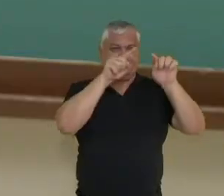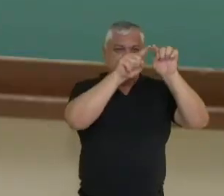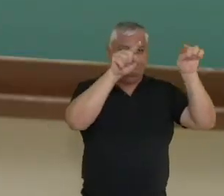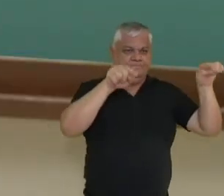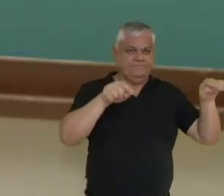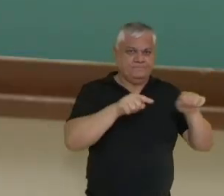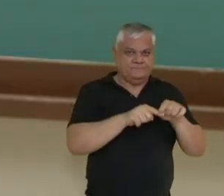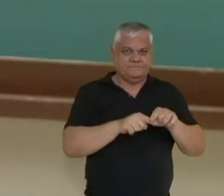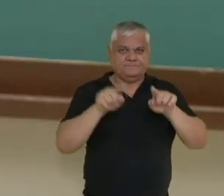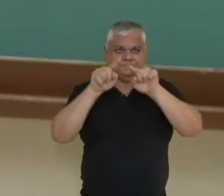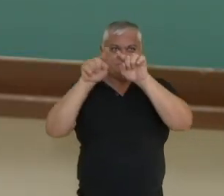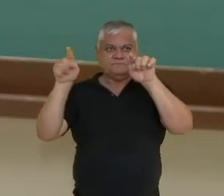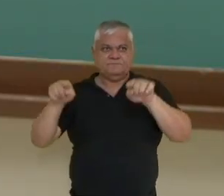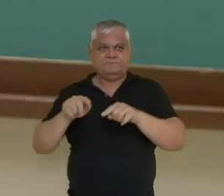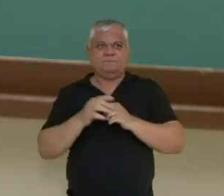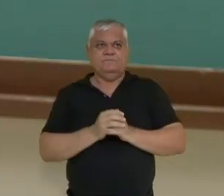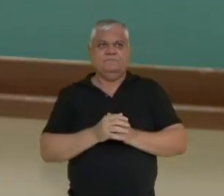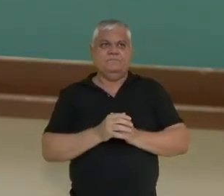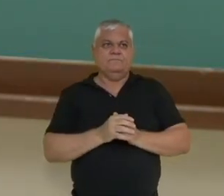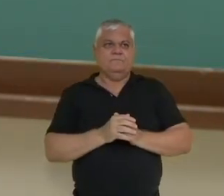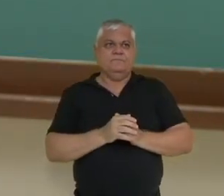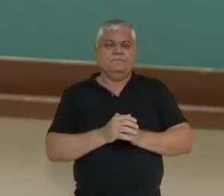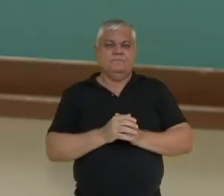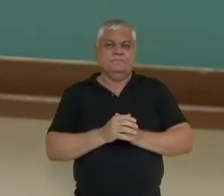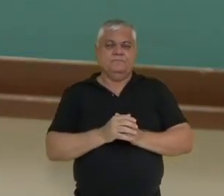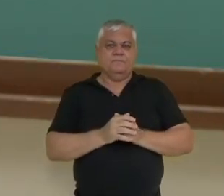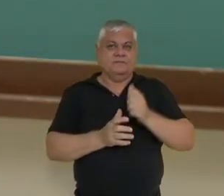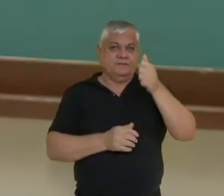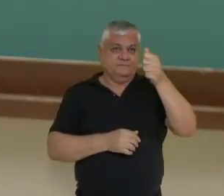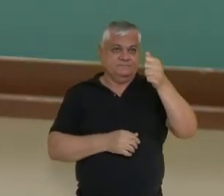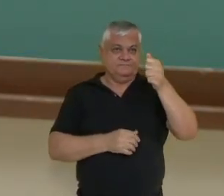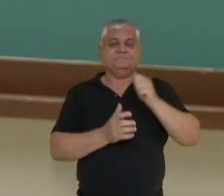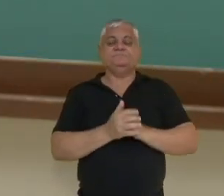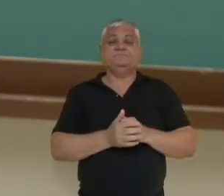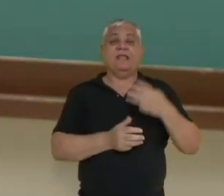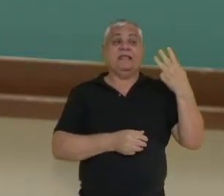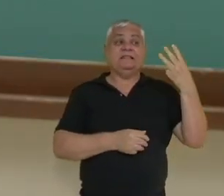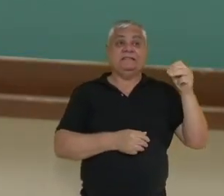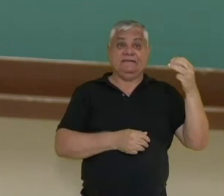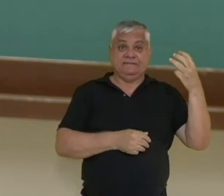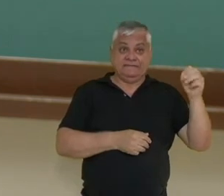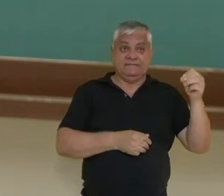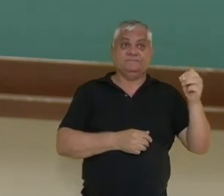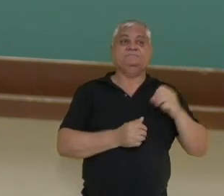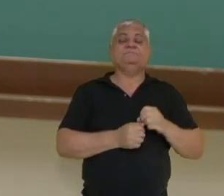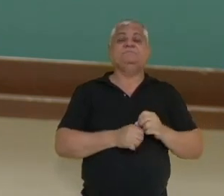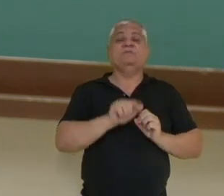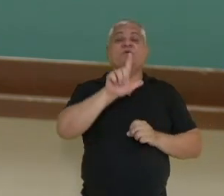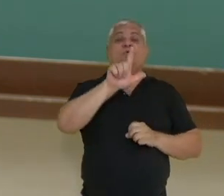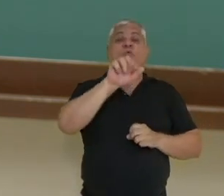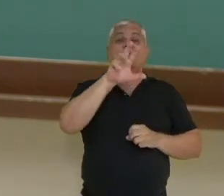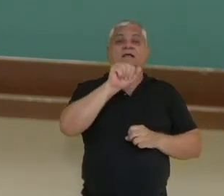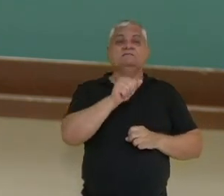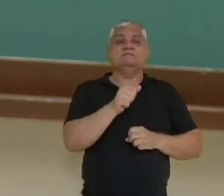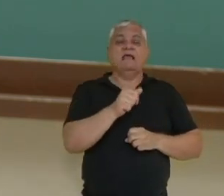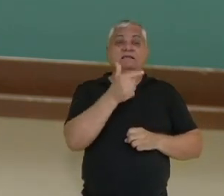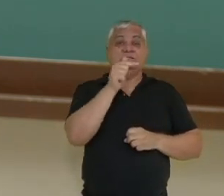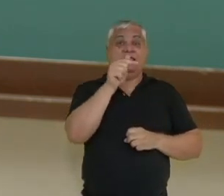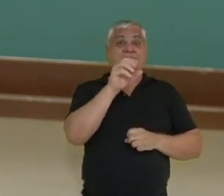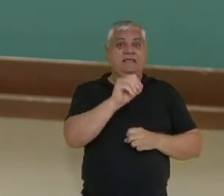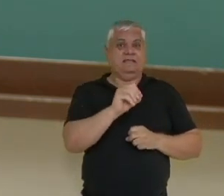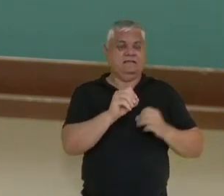uma partida. Então, olha só. A dupla A, Bruna fez 30 pontos, Lucas fez